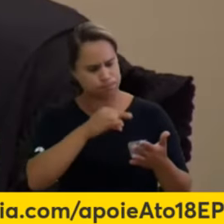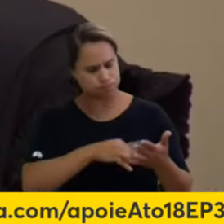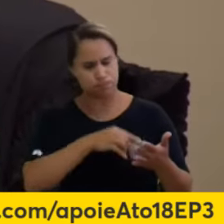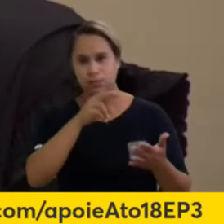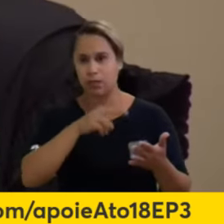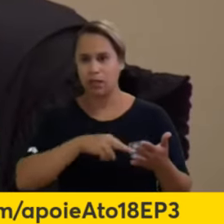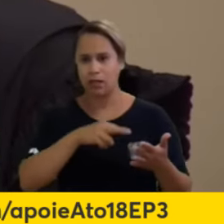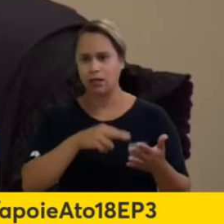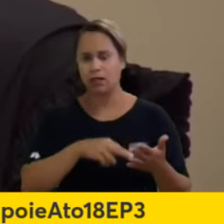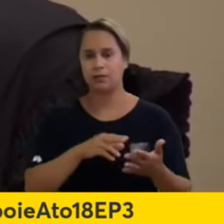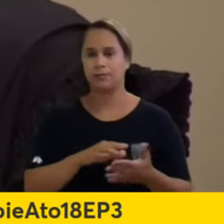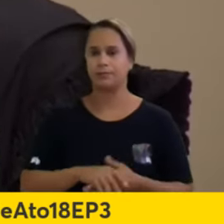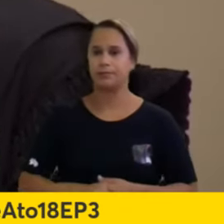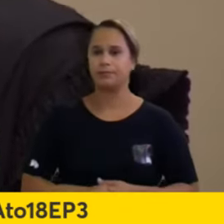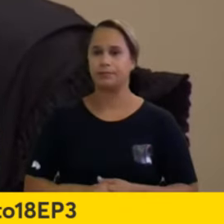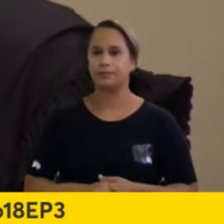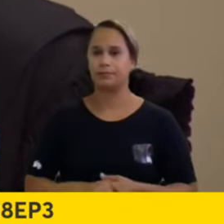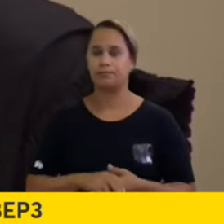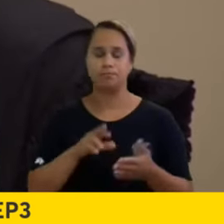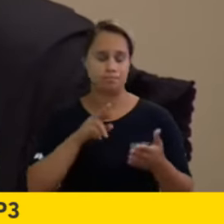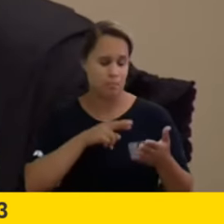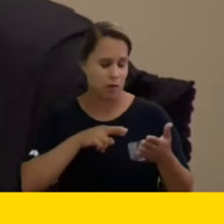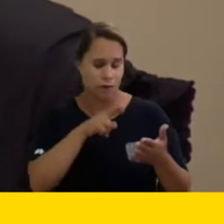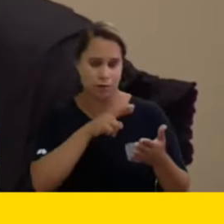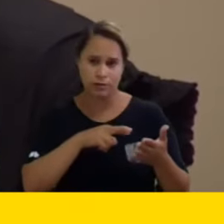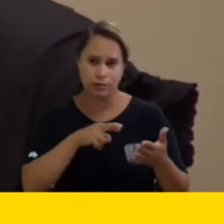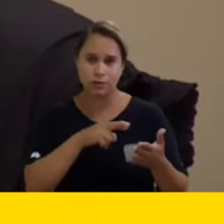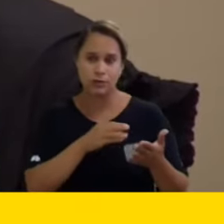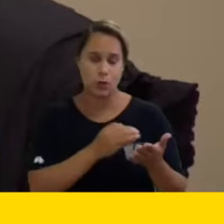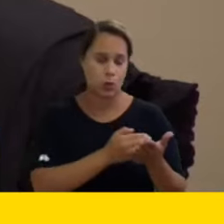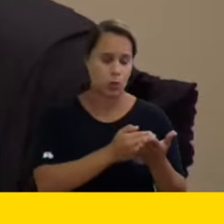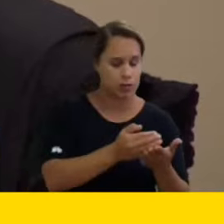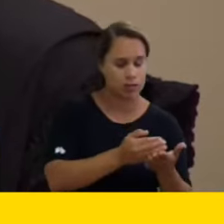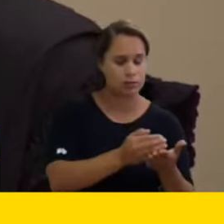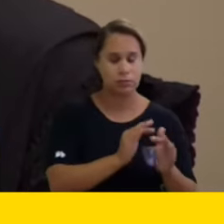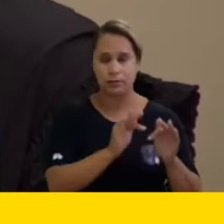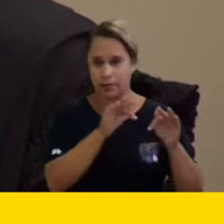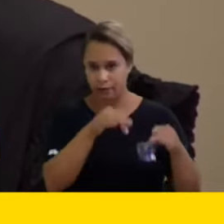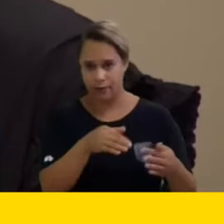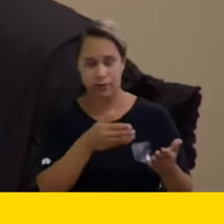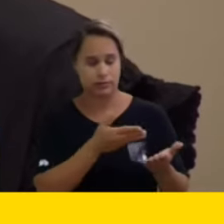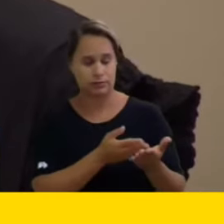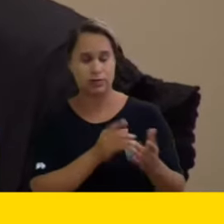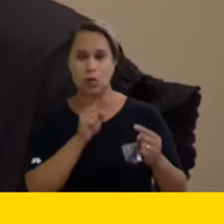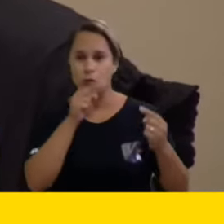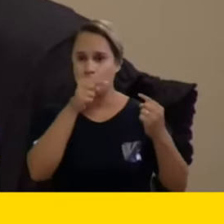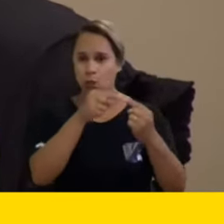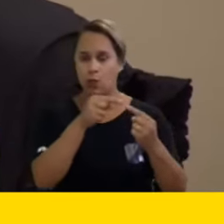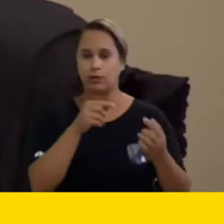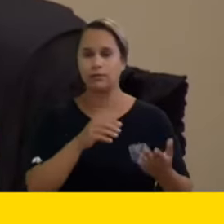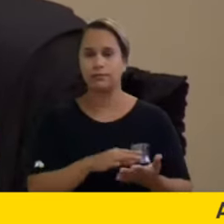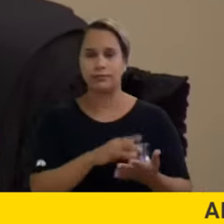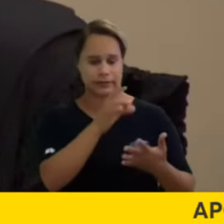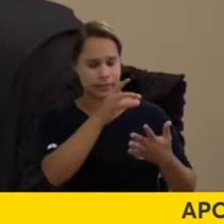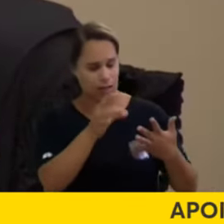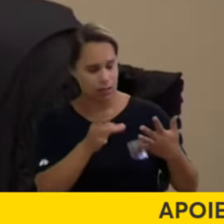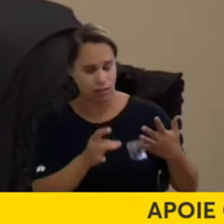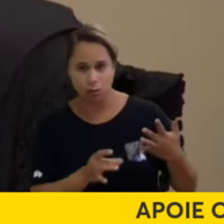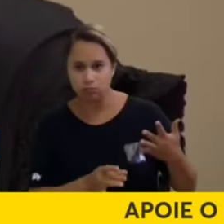verificar o destino e origem deles por exemplo 24 de novembro de 2011 2021 Sérgio moro